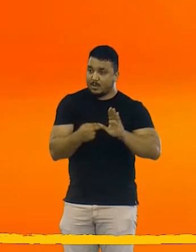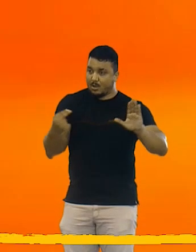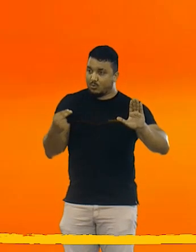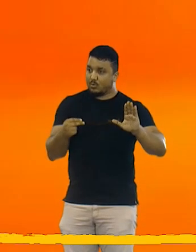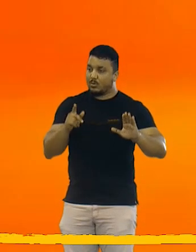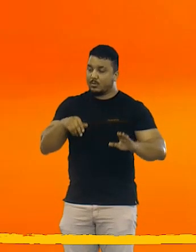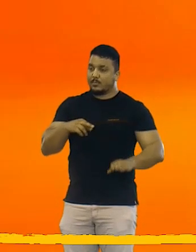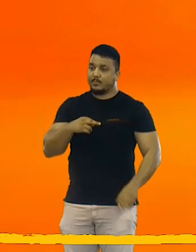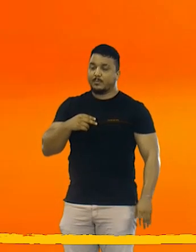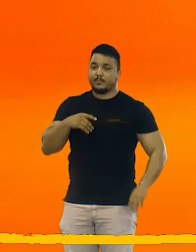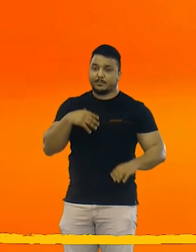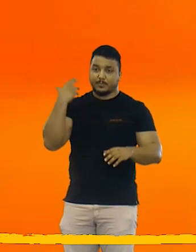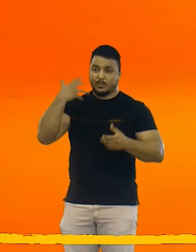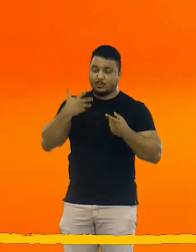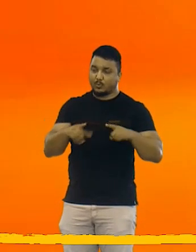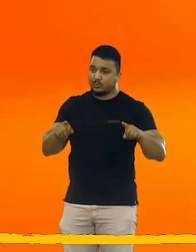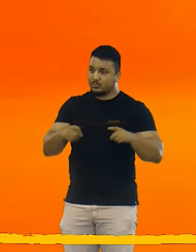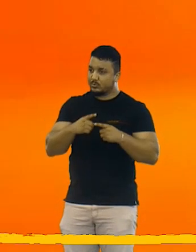da música Romaria, né,